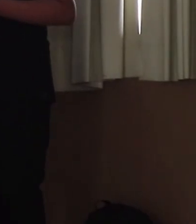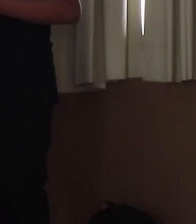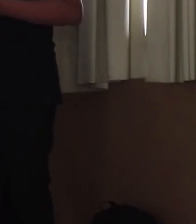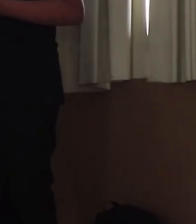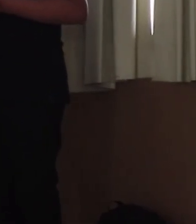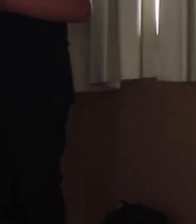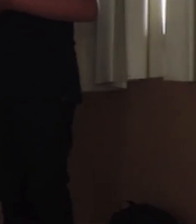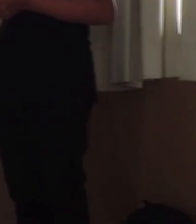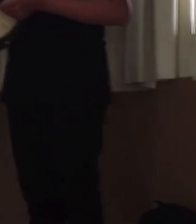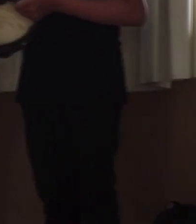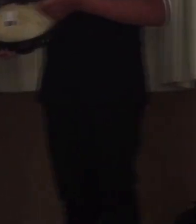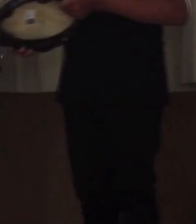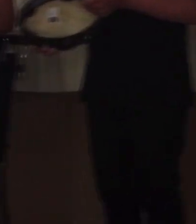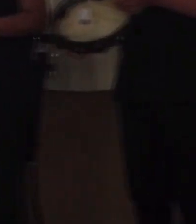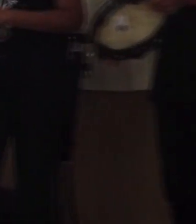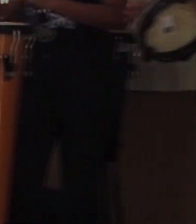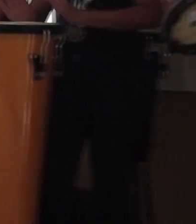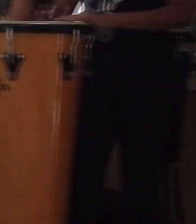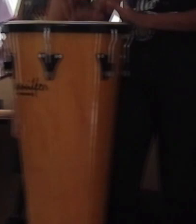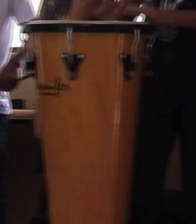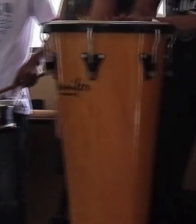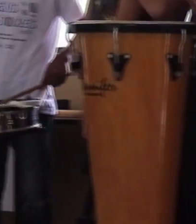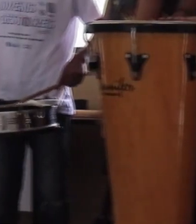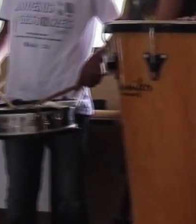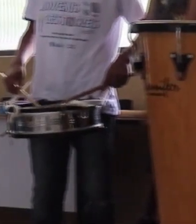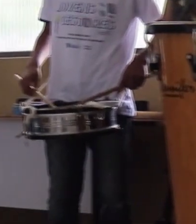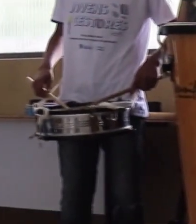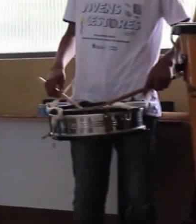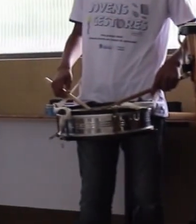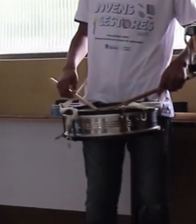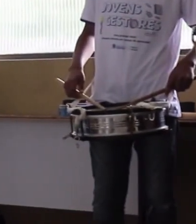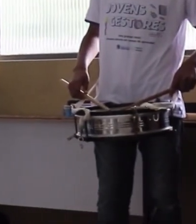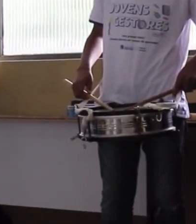hey hey é o fim